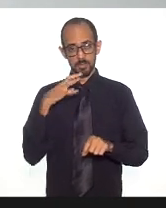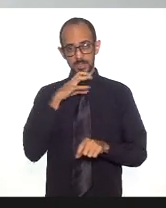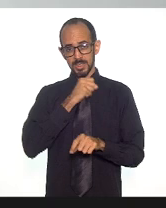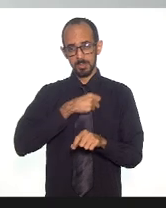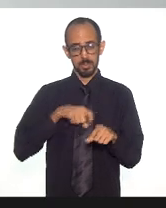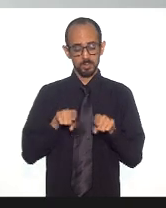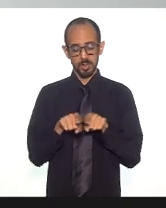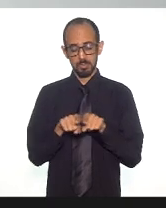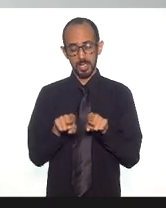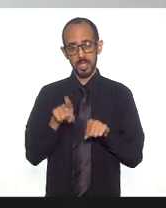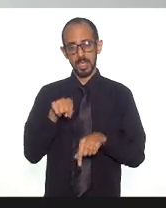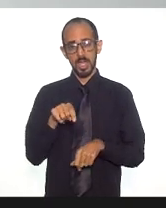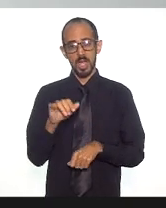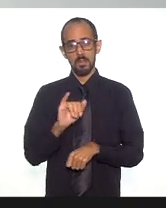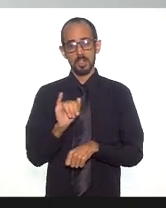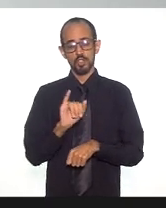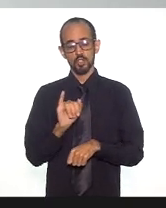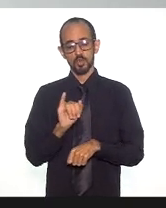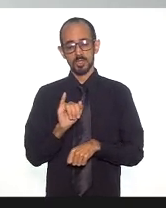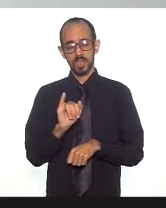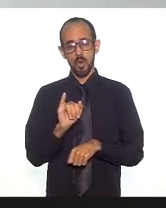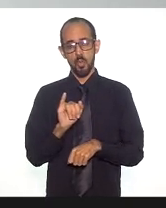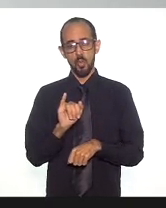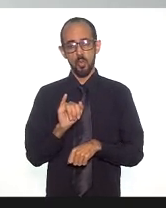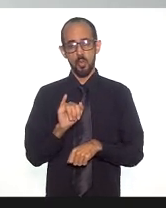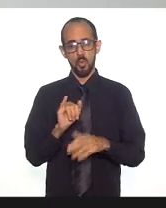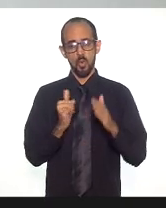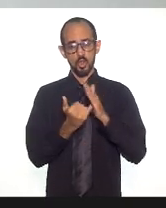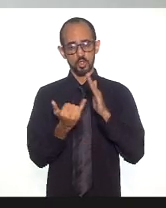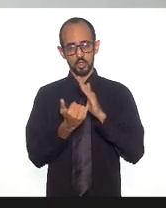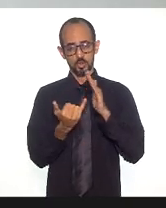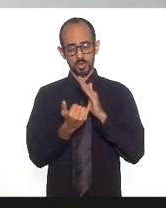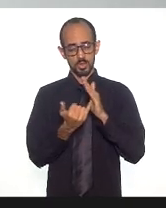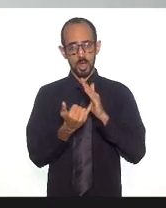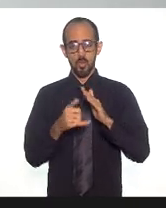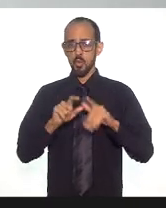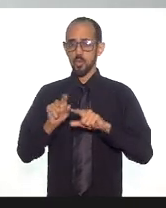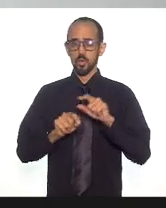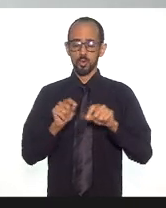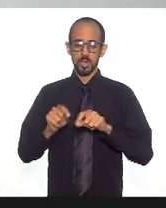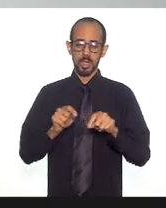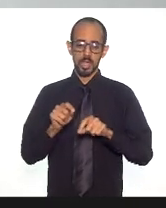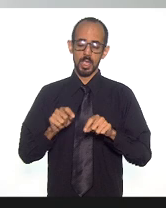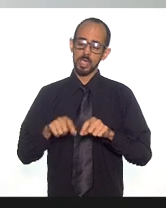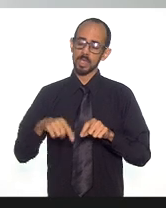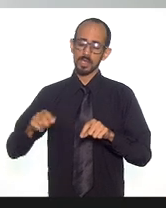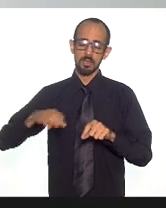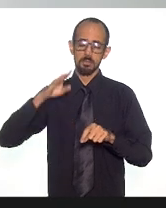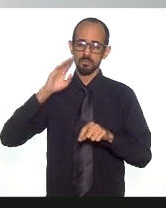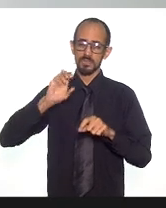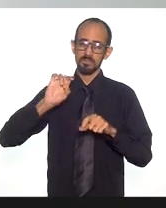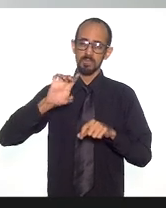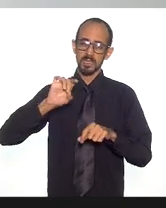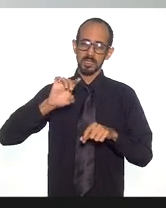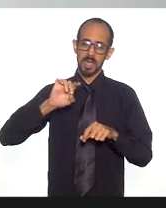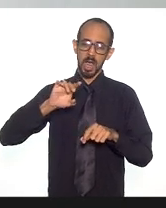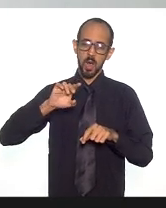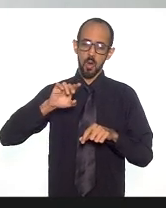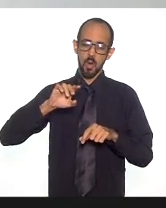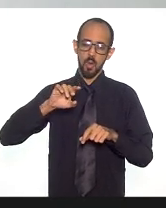instituição que, especialmente no último período, passou a ter, né, além de